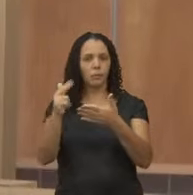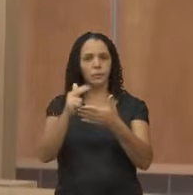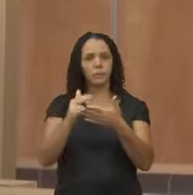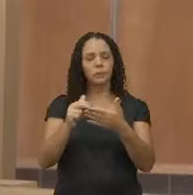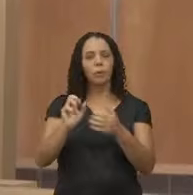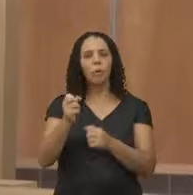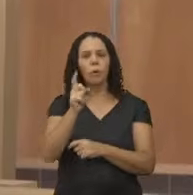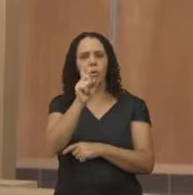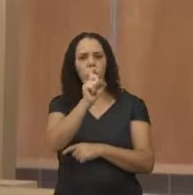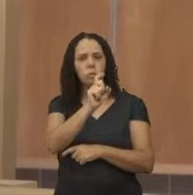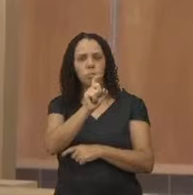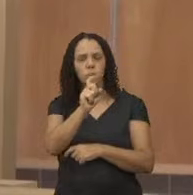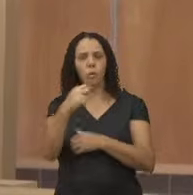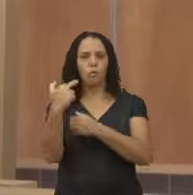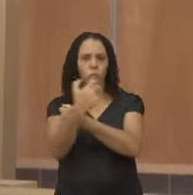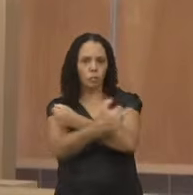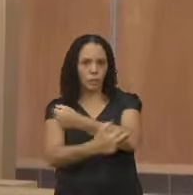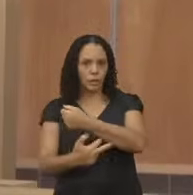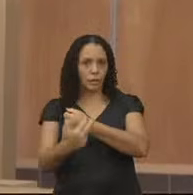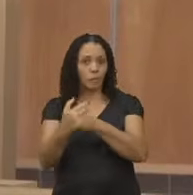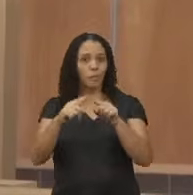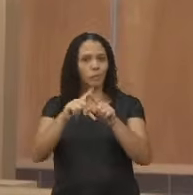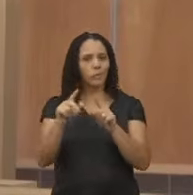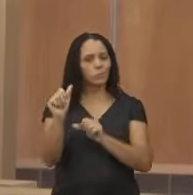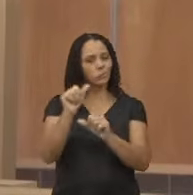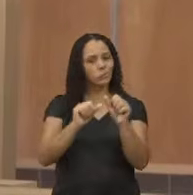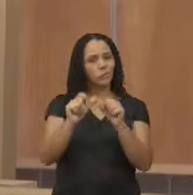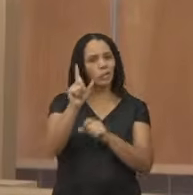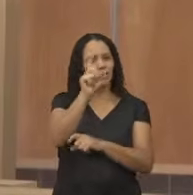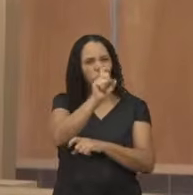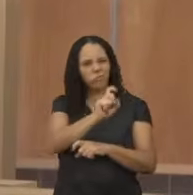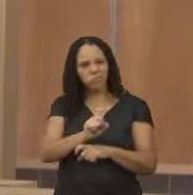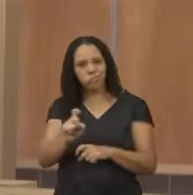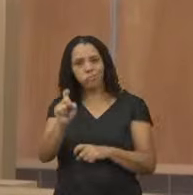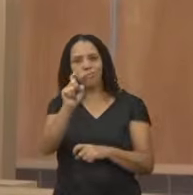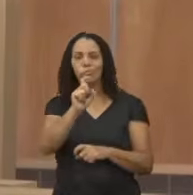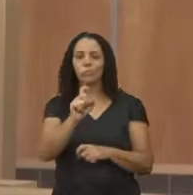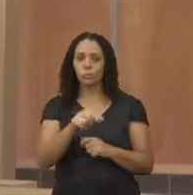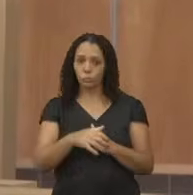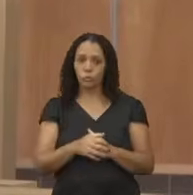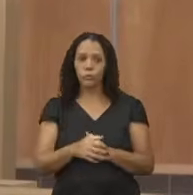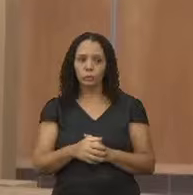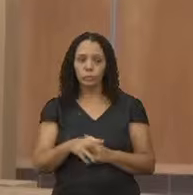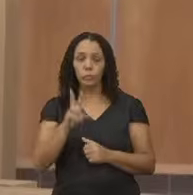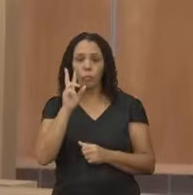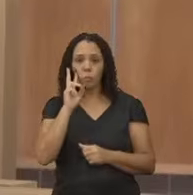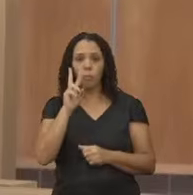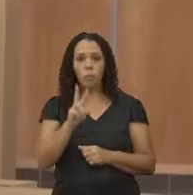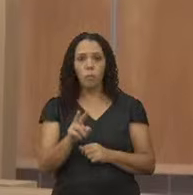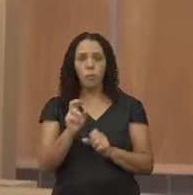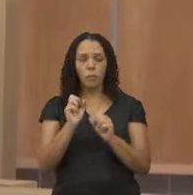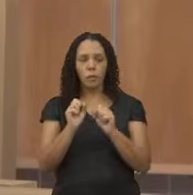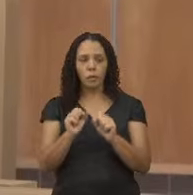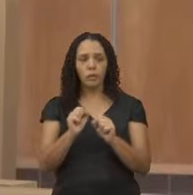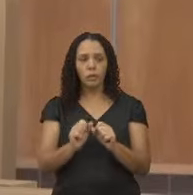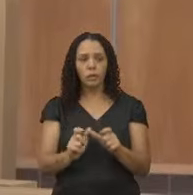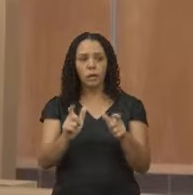muralismo, pichado. E vocês podem dar uma olhada, pessoal, lugar em